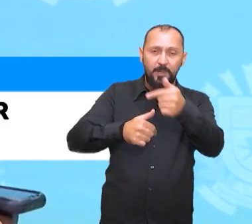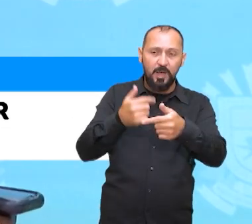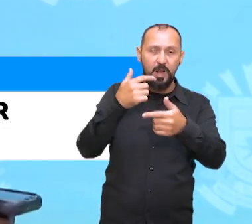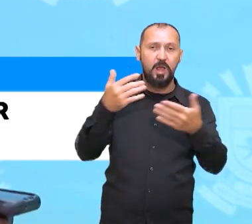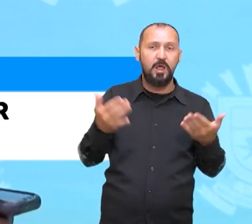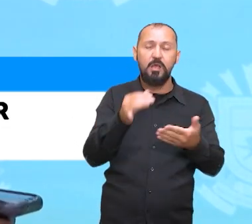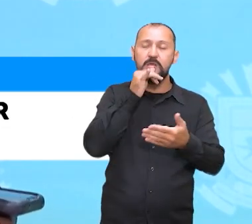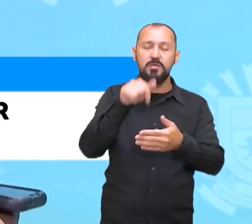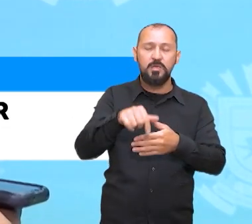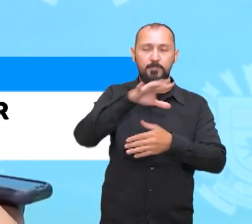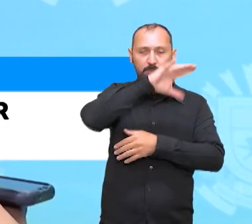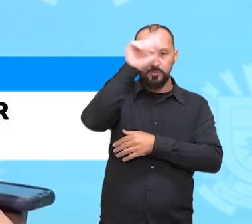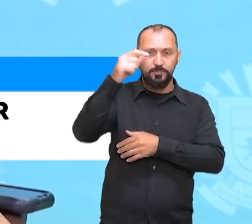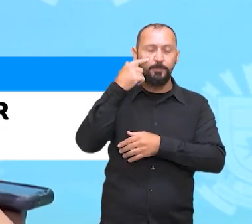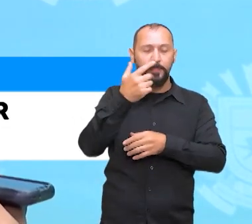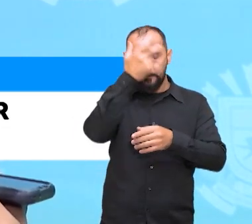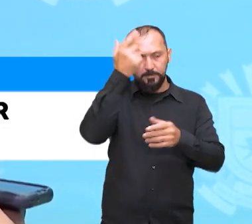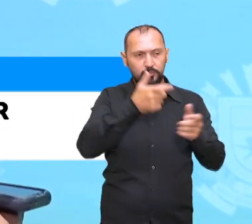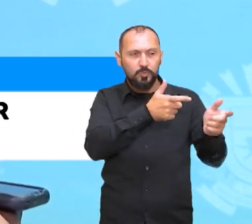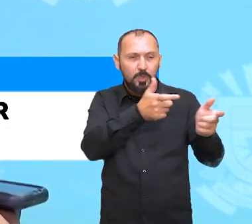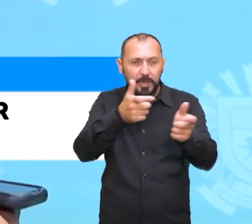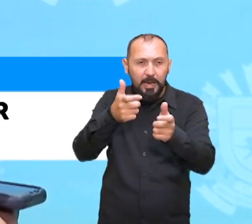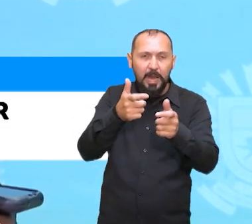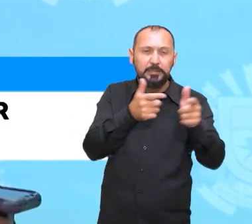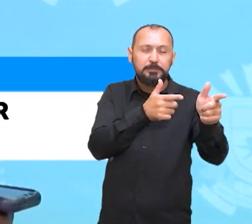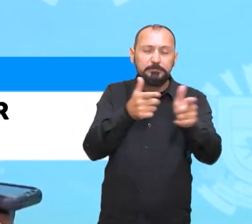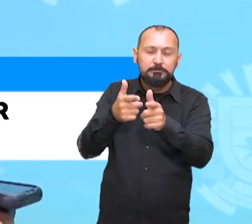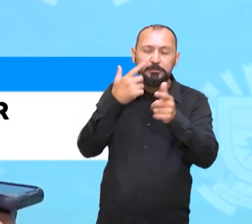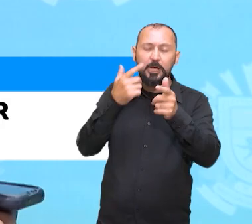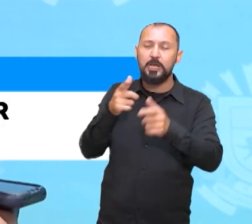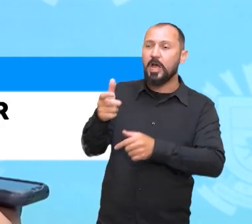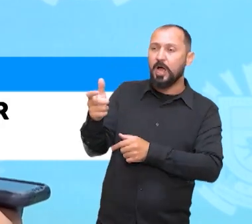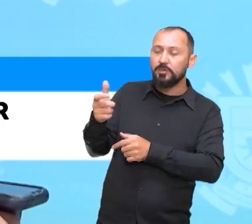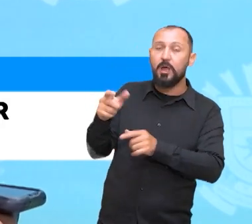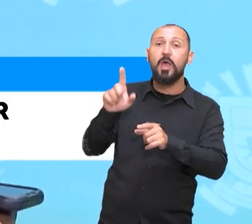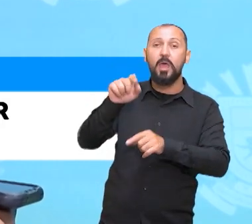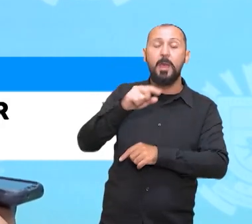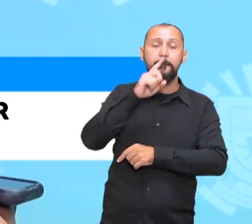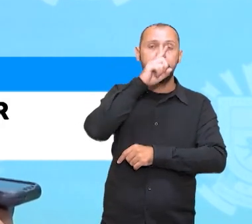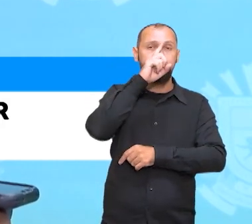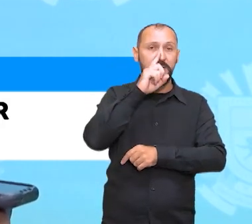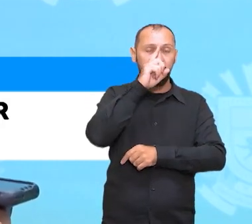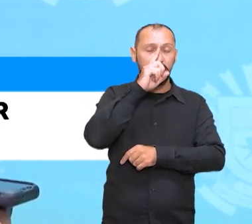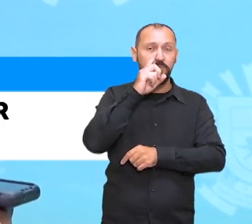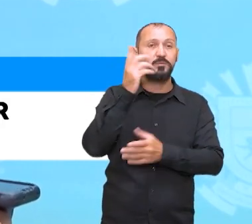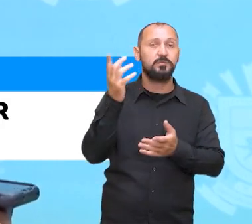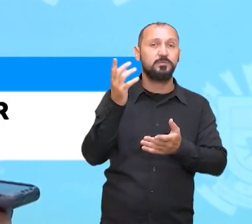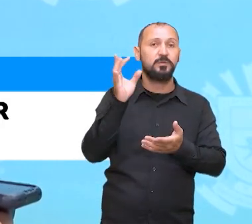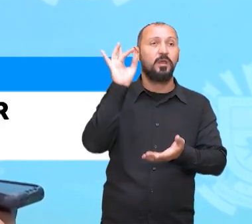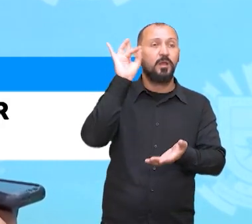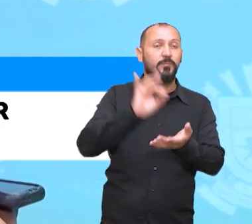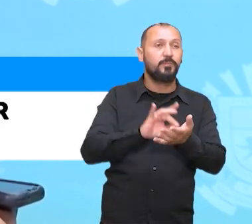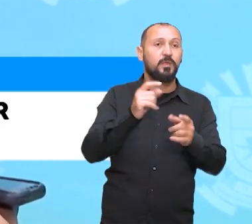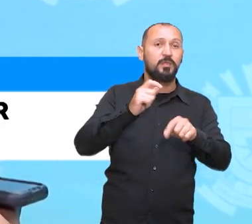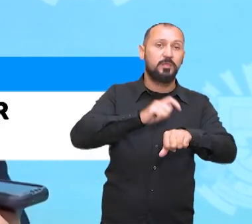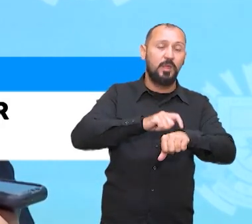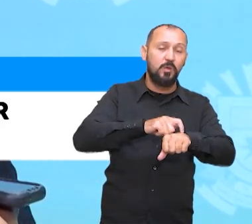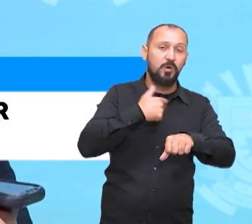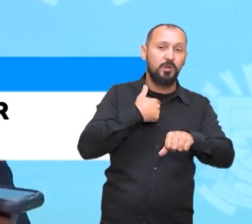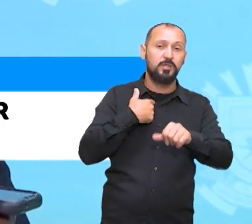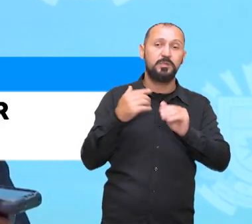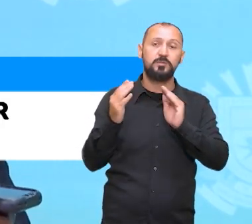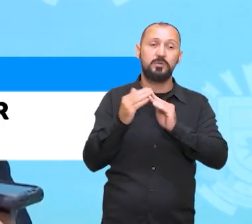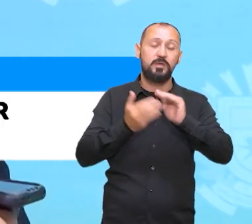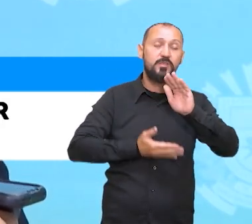no Mato Grosso do Sul, a atividade de caçadores, atiradores, colecionadores será considerada de risco. E isso é um fato. Quando você sai da